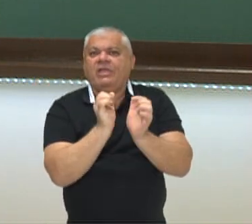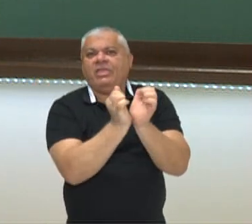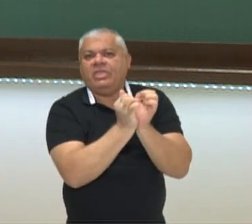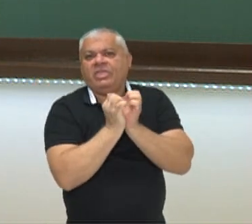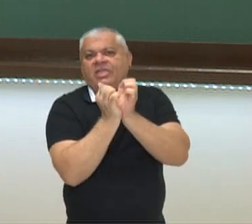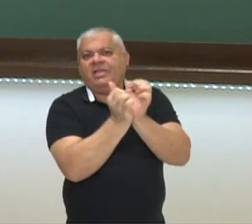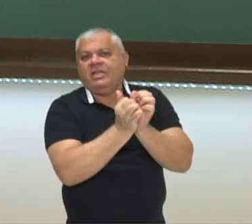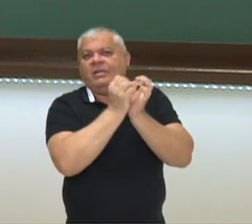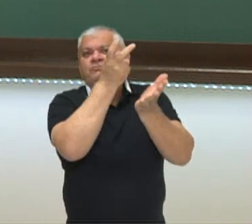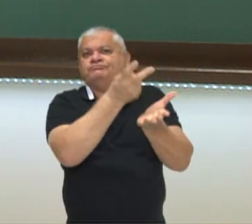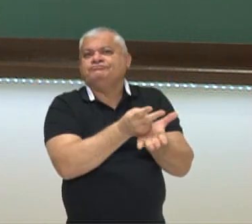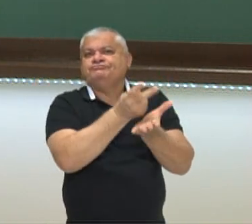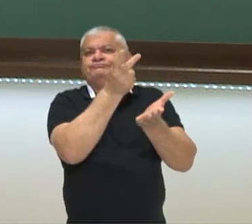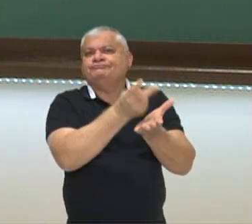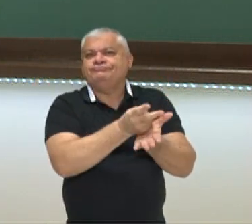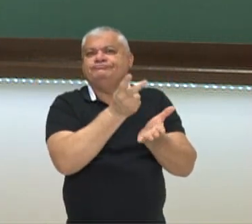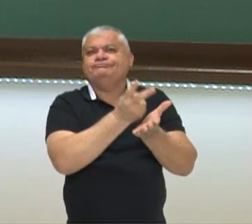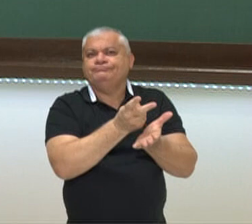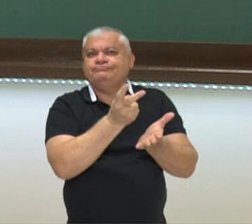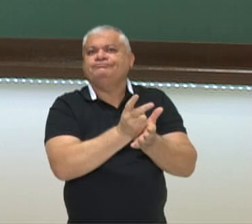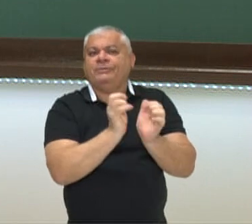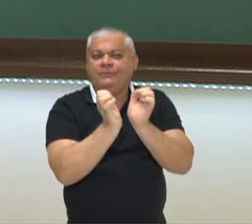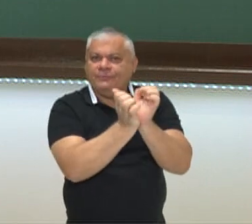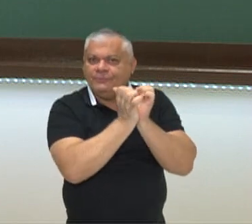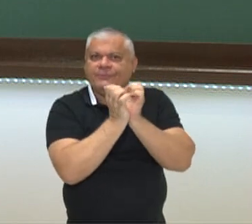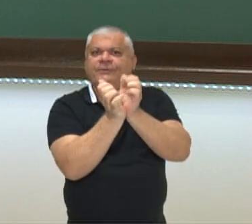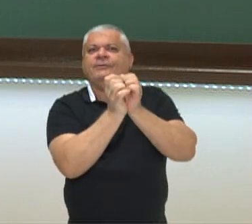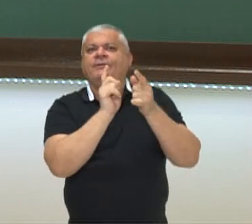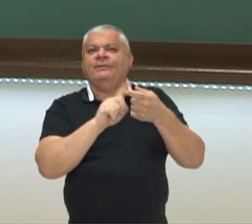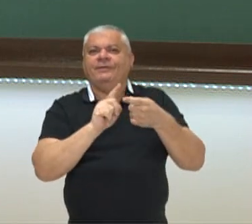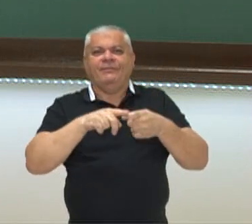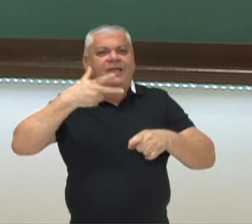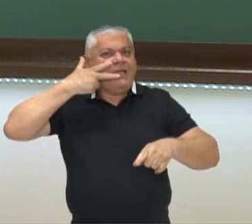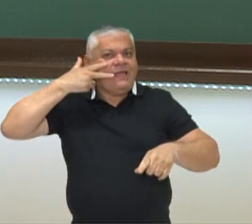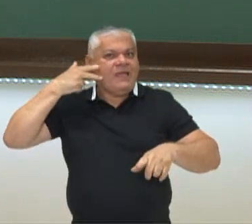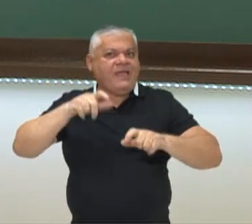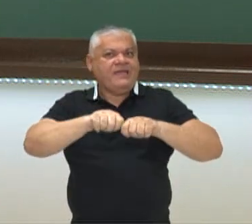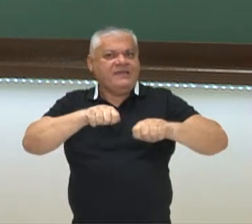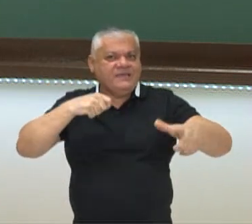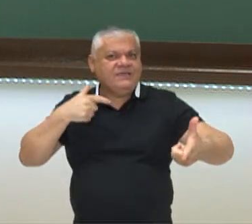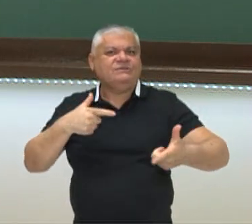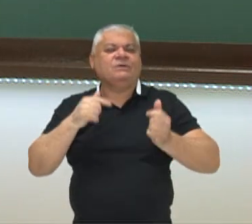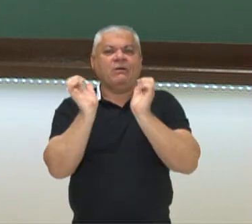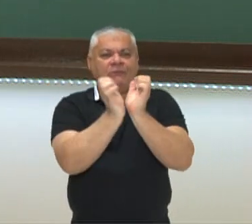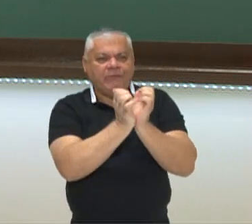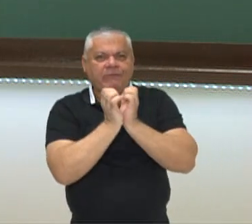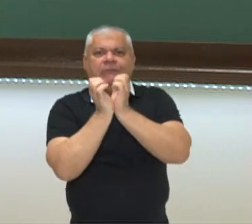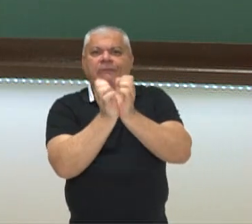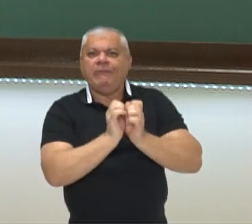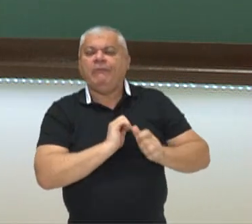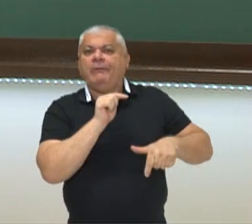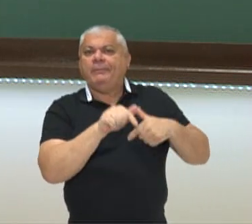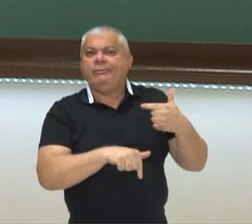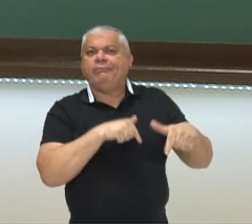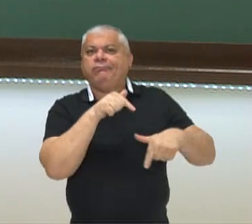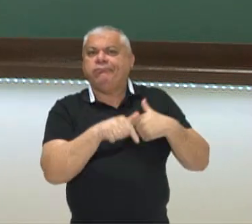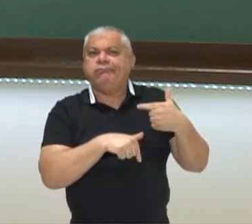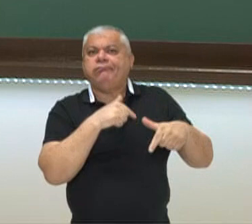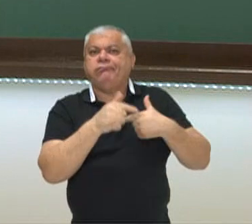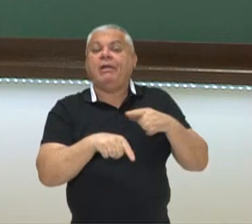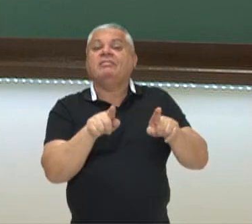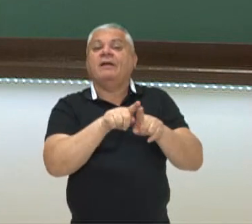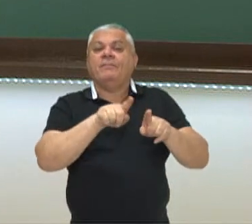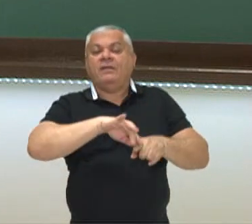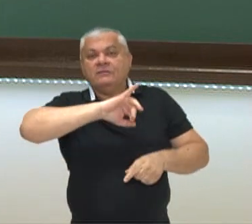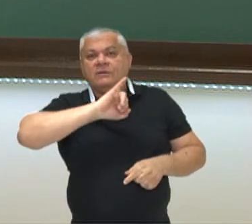mas continuou as questões estruturais, baseadas na escravidão e também, né, nesse uso,